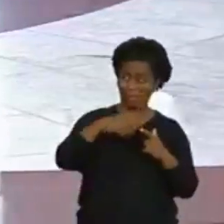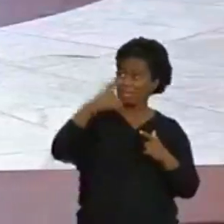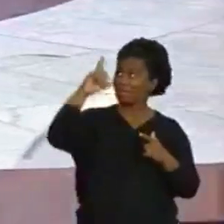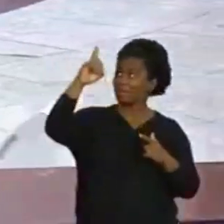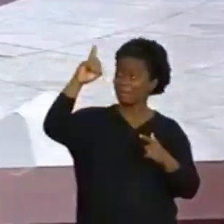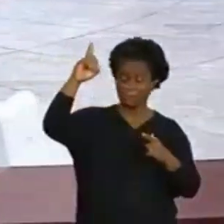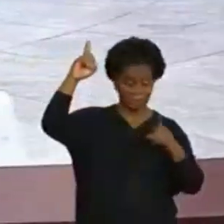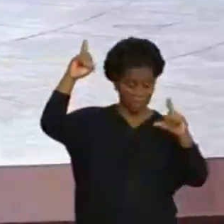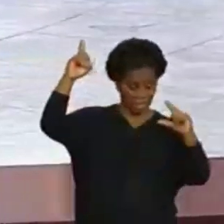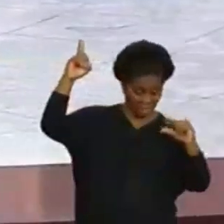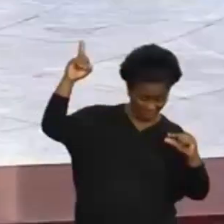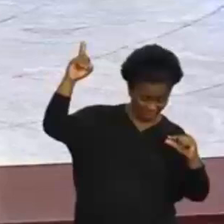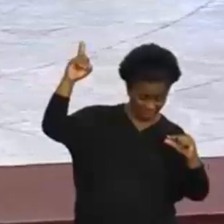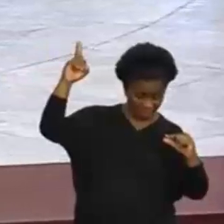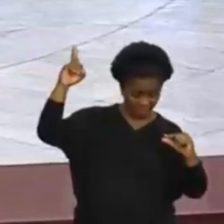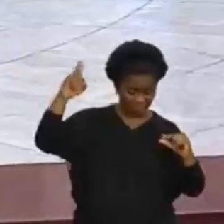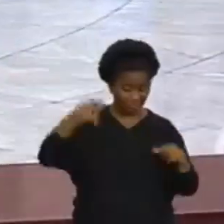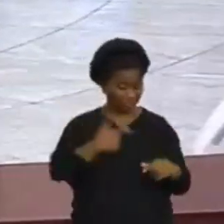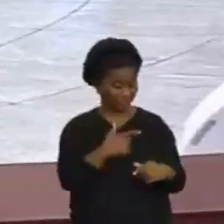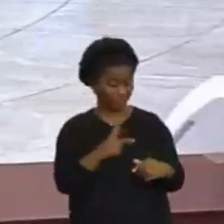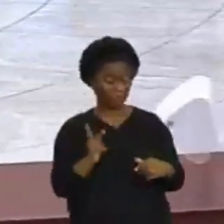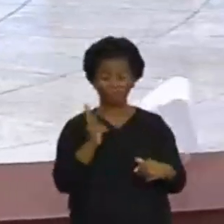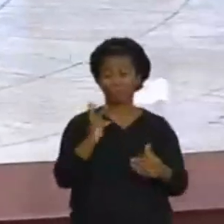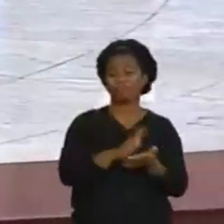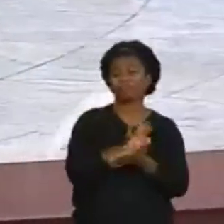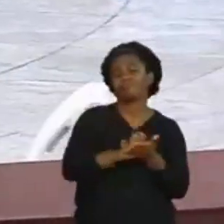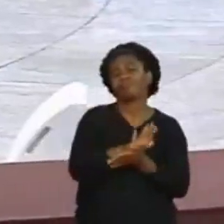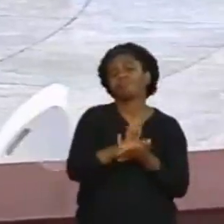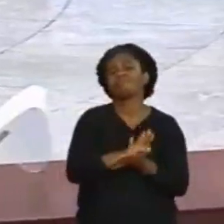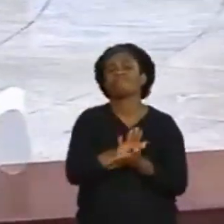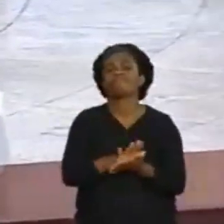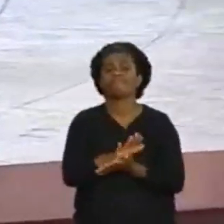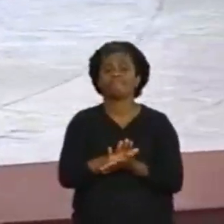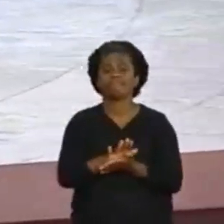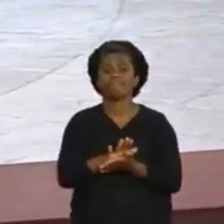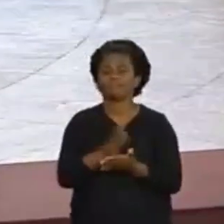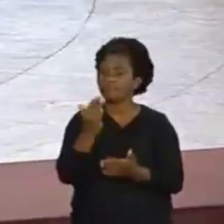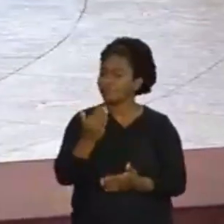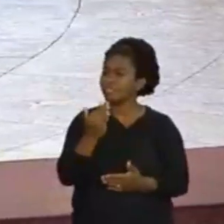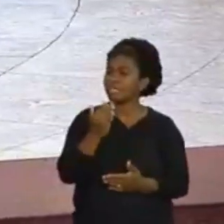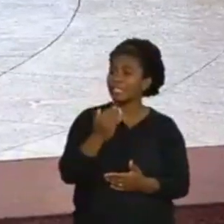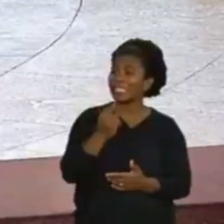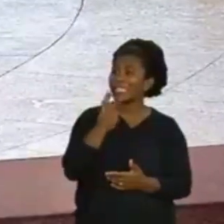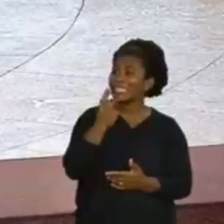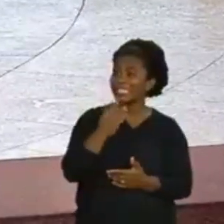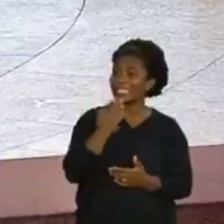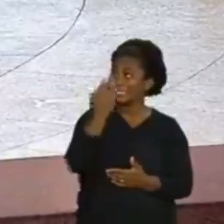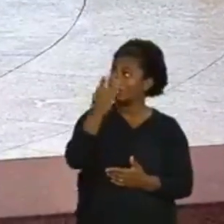é insignificante. Isso não é nada diante do que Deus quer.